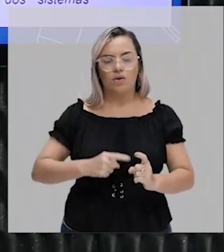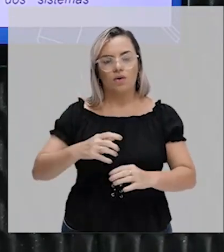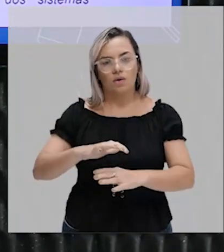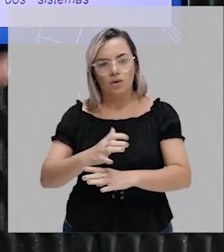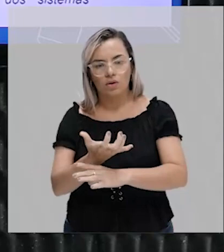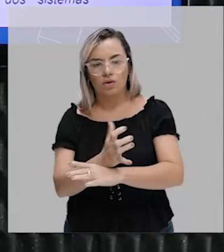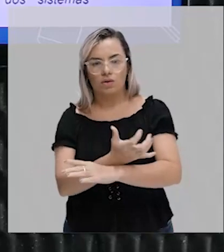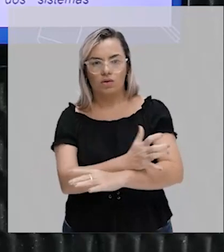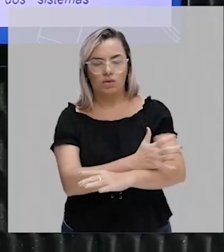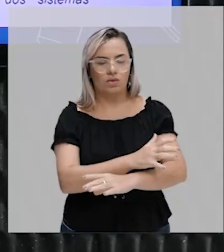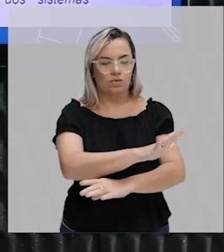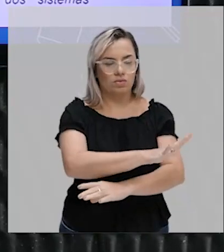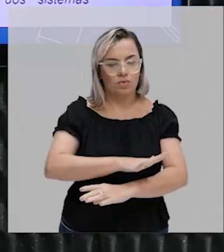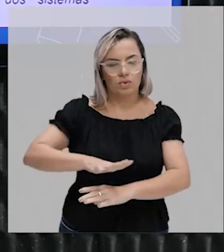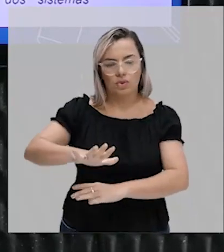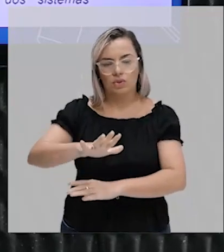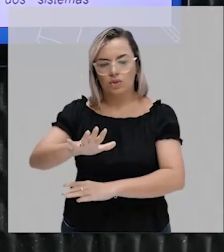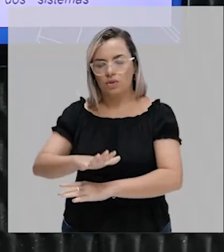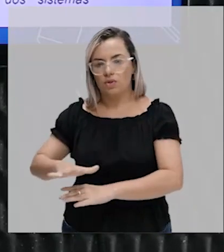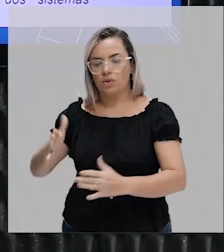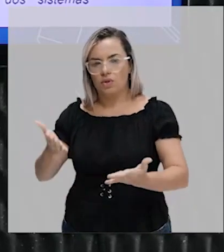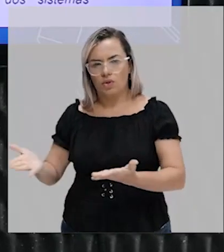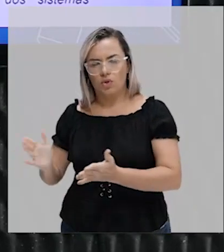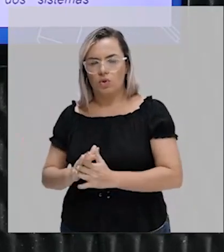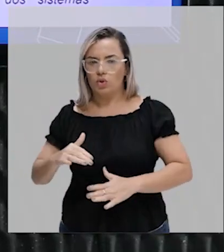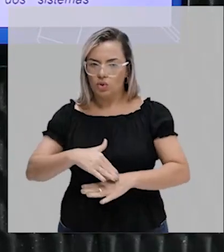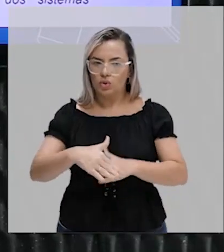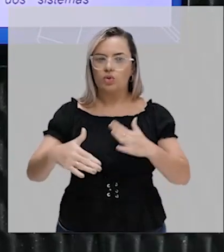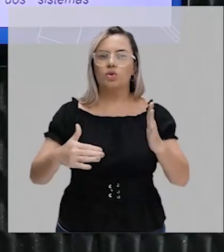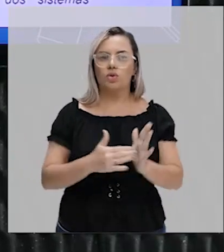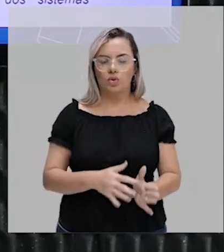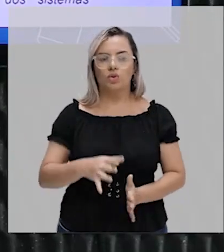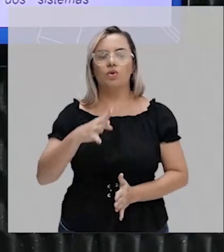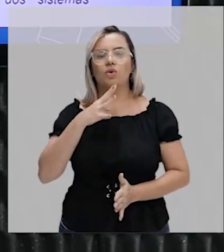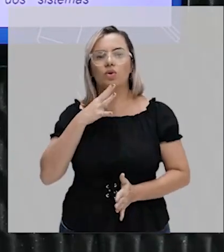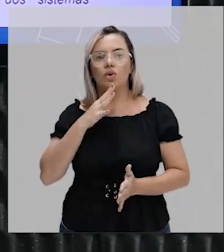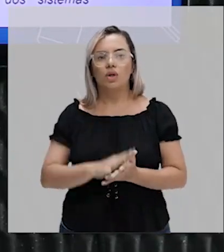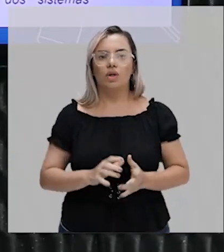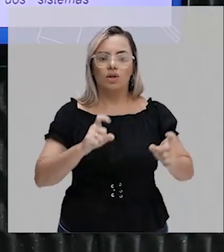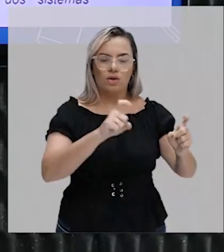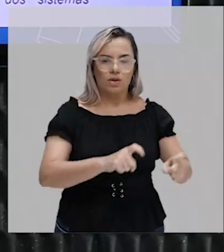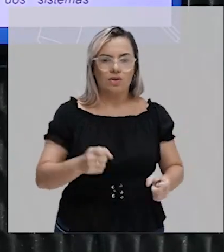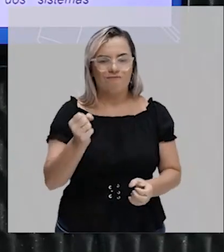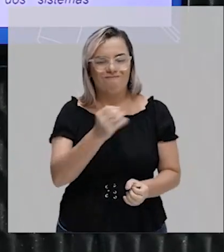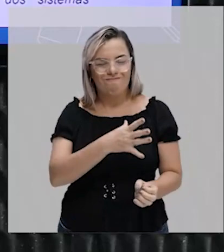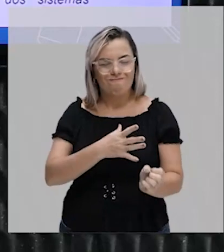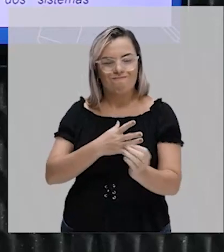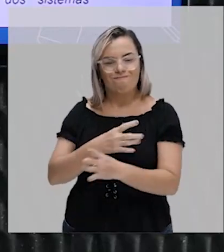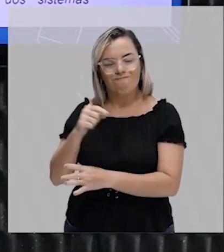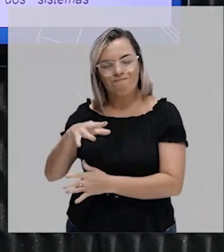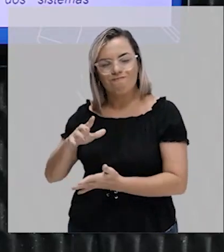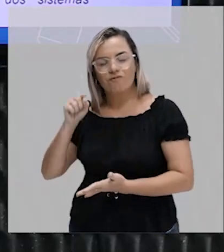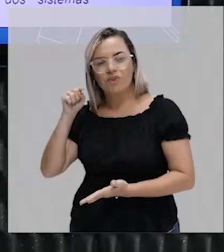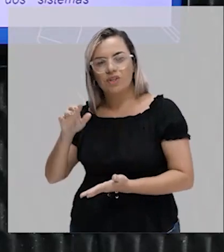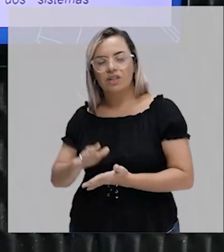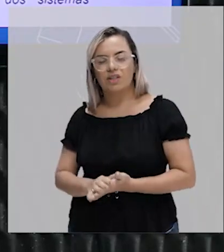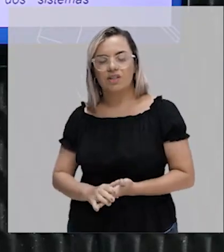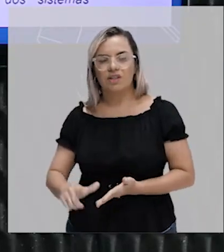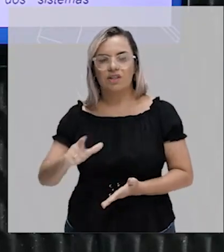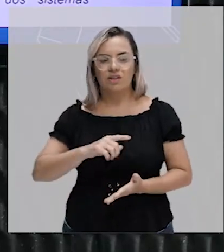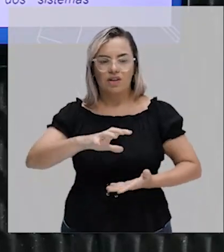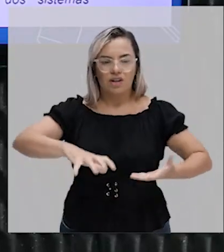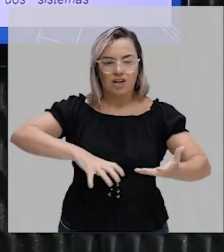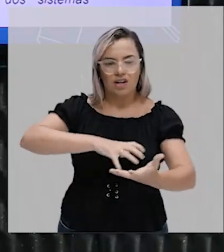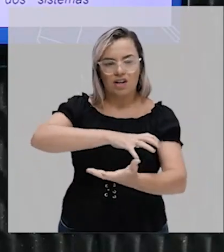Beleza? Tudo isso aqui muito conhecido, né? Quando a gente fala hoje da agricultura moderna, quem trouxe a Revolução